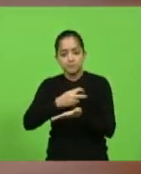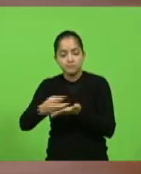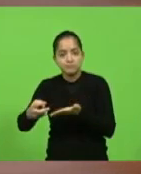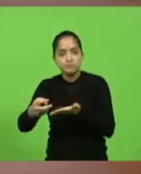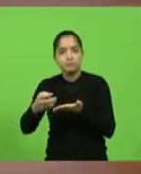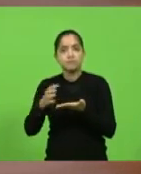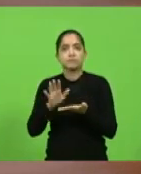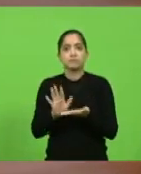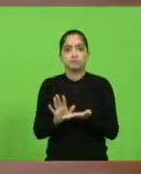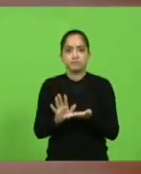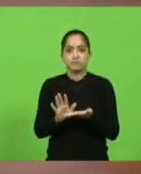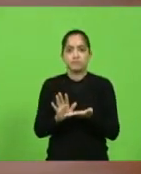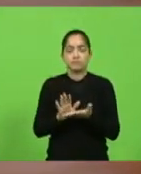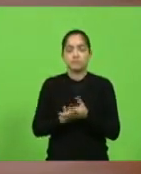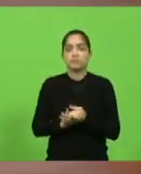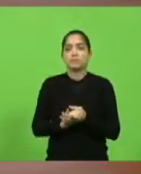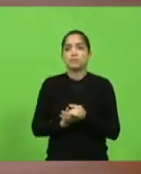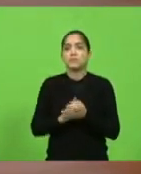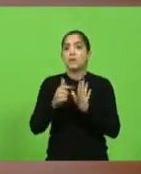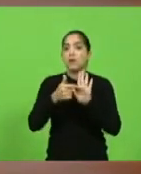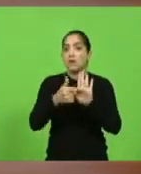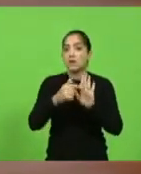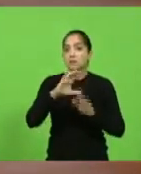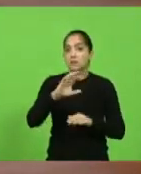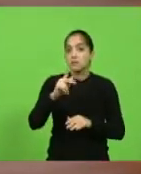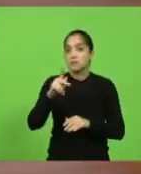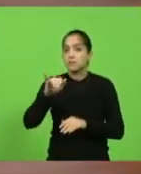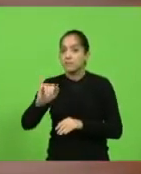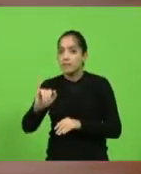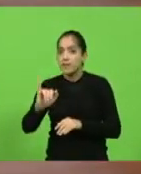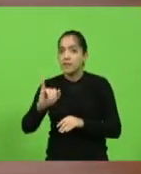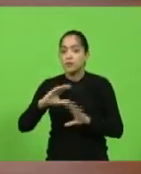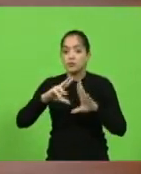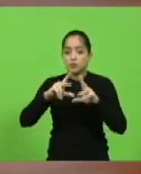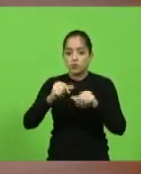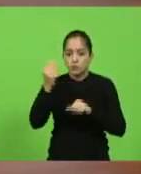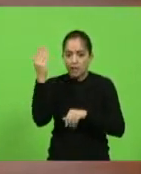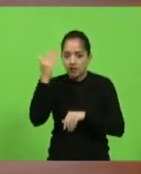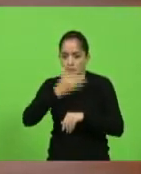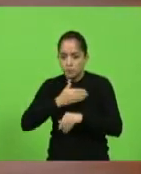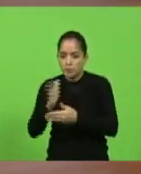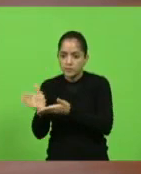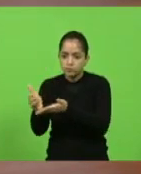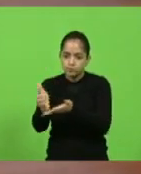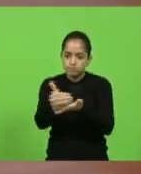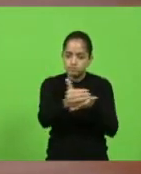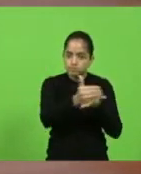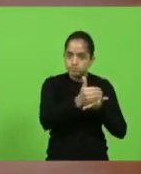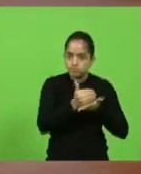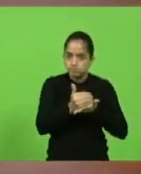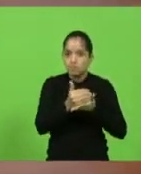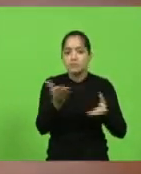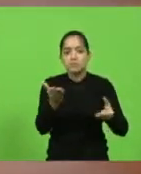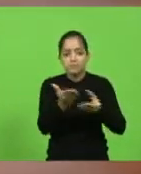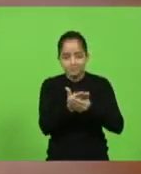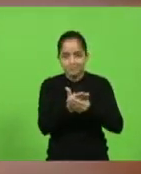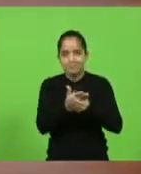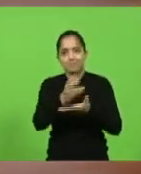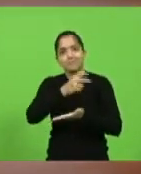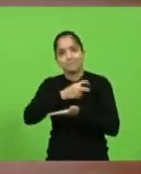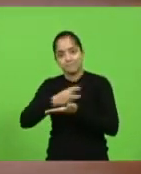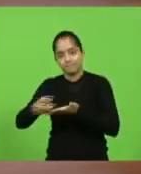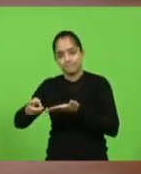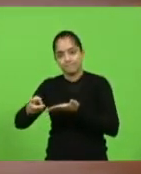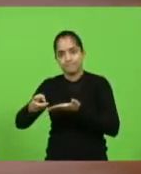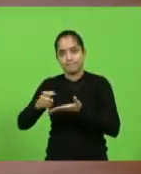A íntegra dos autos da CPI, com todas as provas que foram colhidas, está no processo de impeachment.